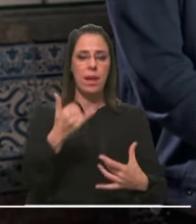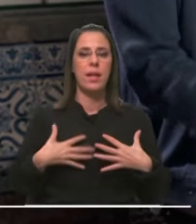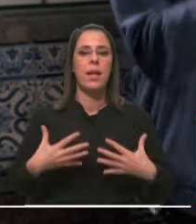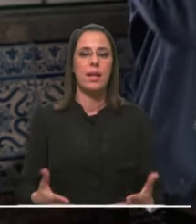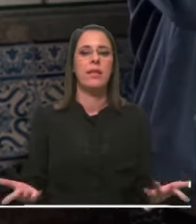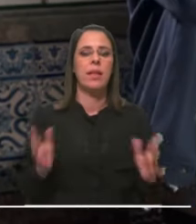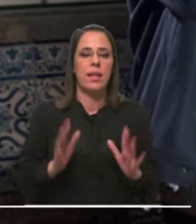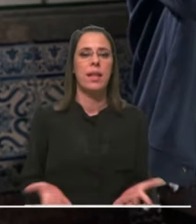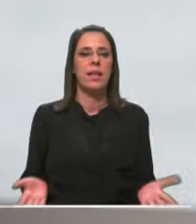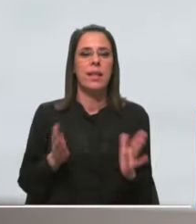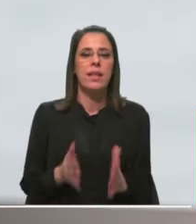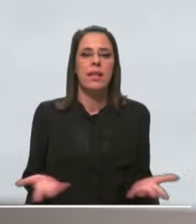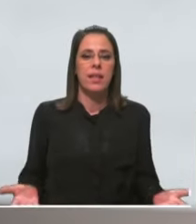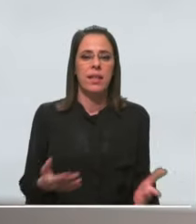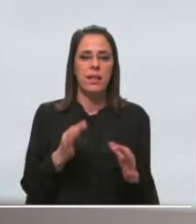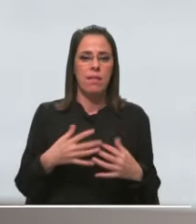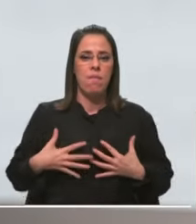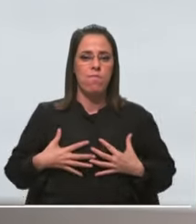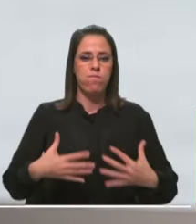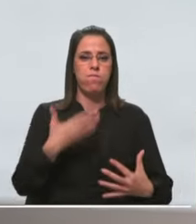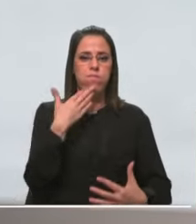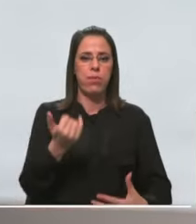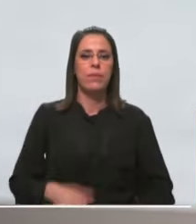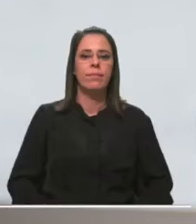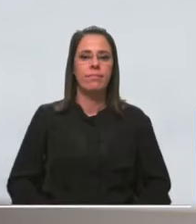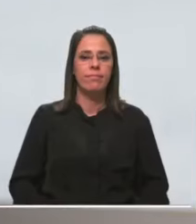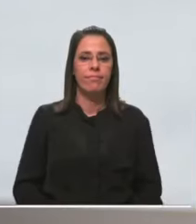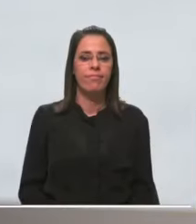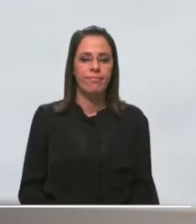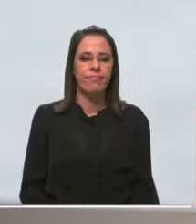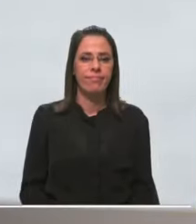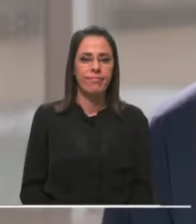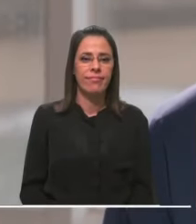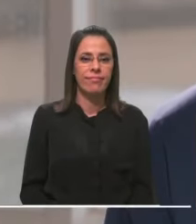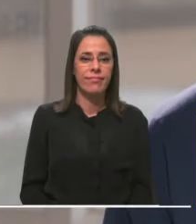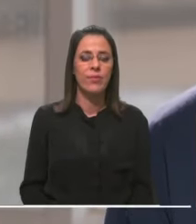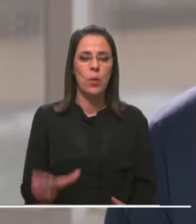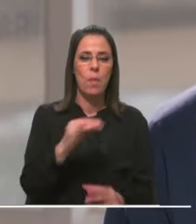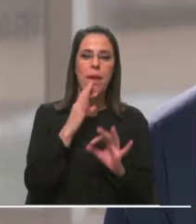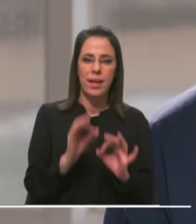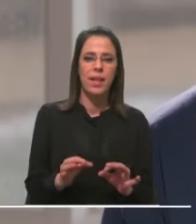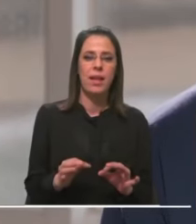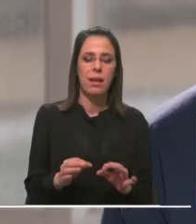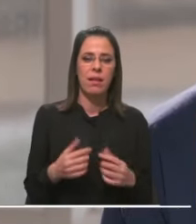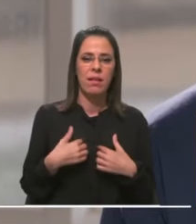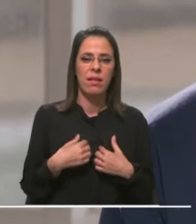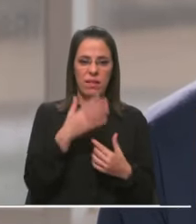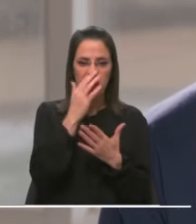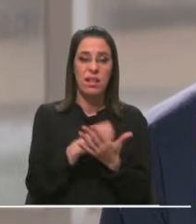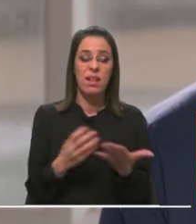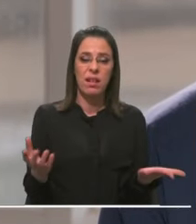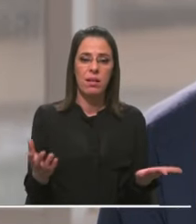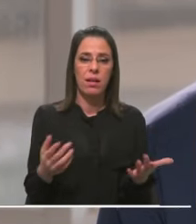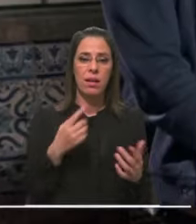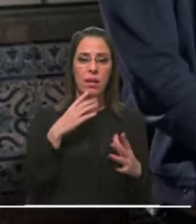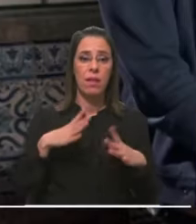Pois. Tinha que ser. Aposto que teria mamas bem grandes. Sim. Mas o mais certo era eu também ficar sem ninguém e ia